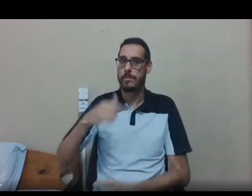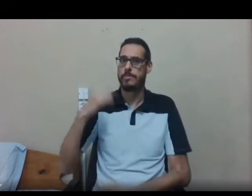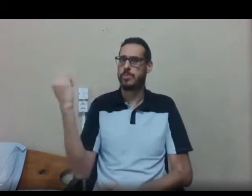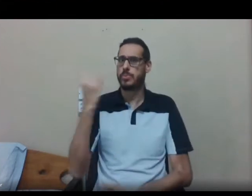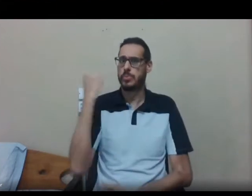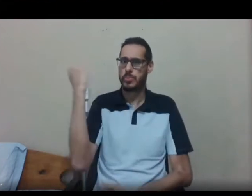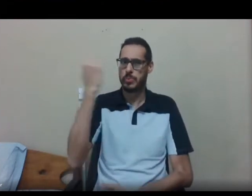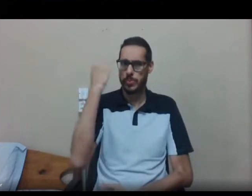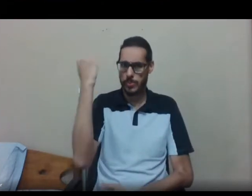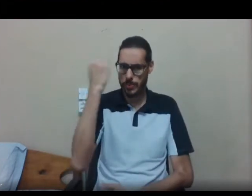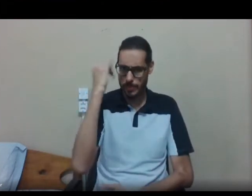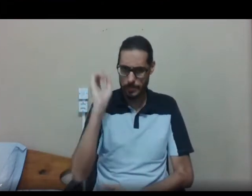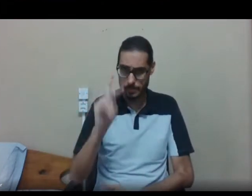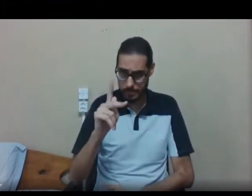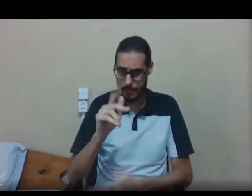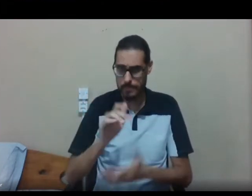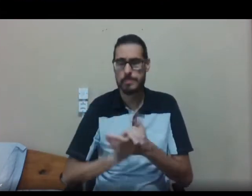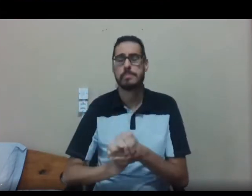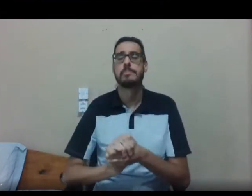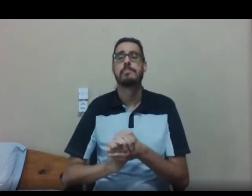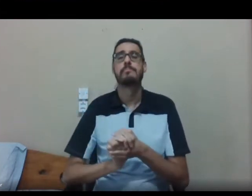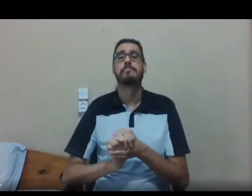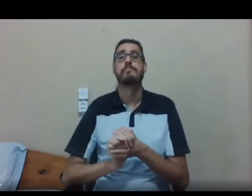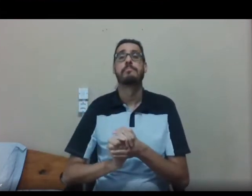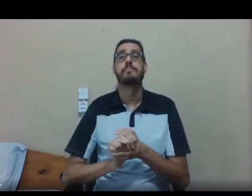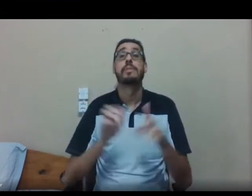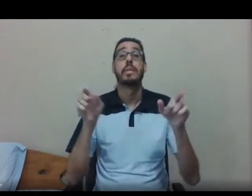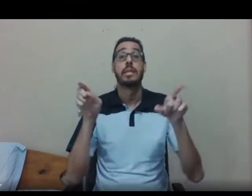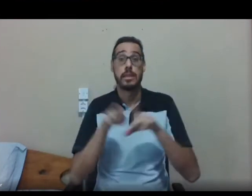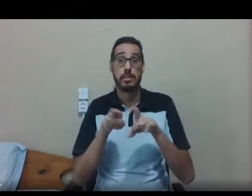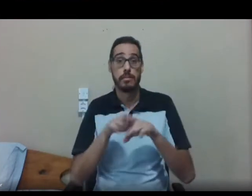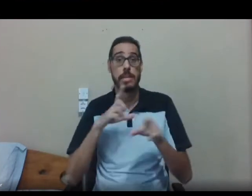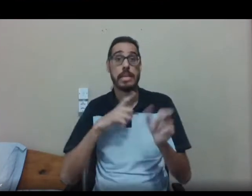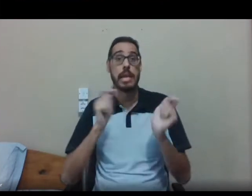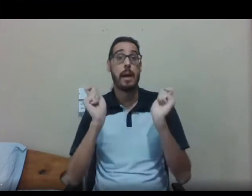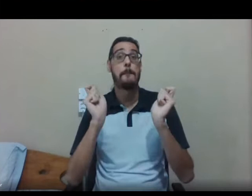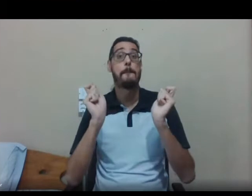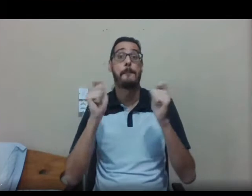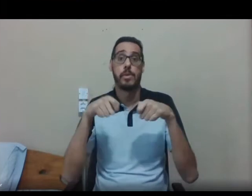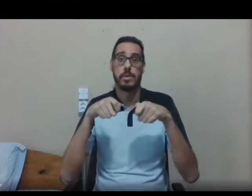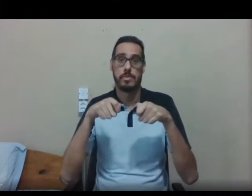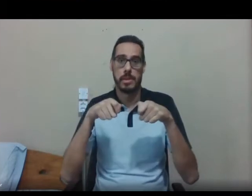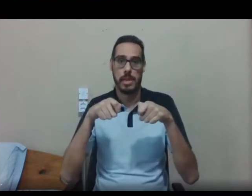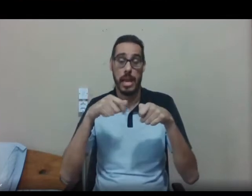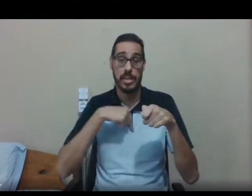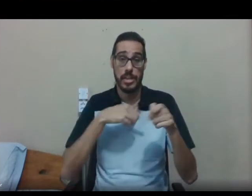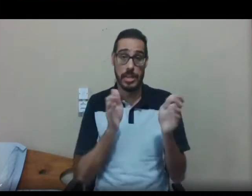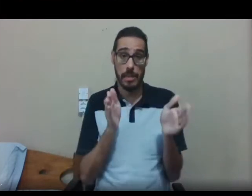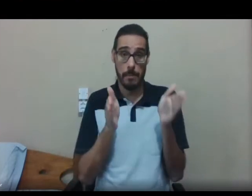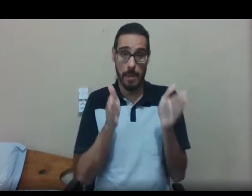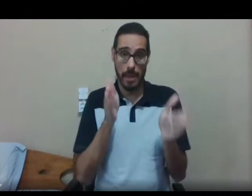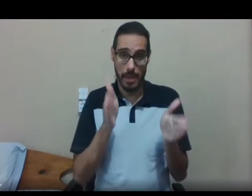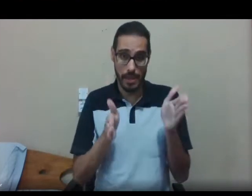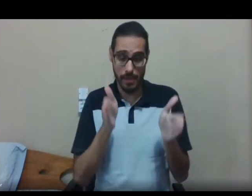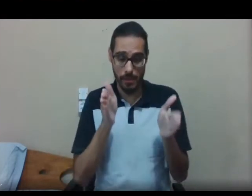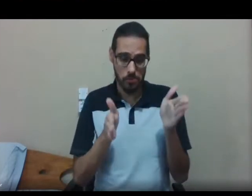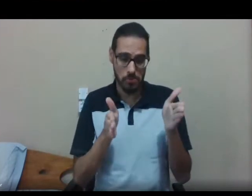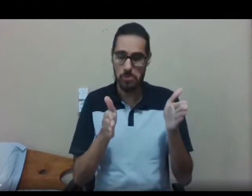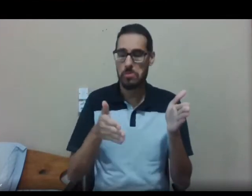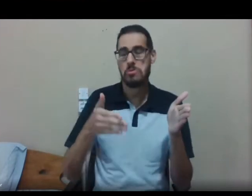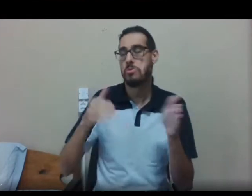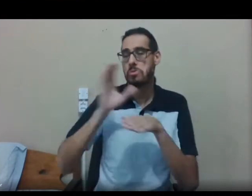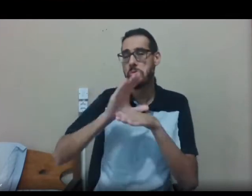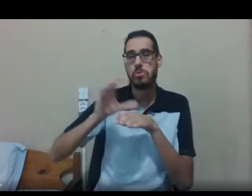relato de experiências, existem docentes com mais experiências também com relação à educação à distância, que poderia partilhar com